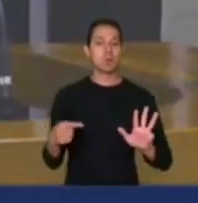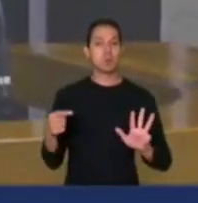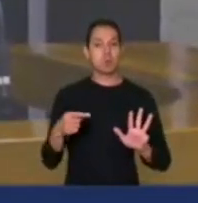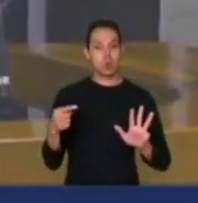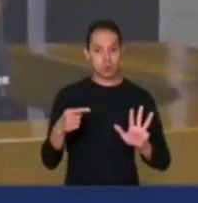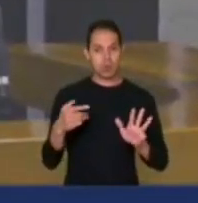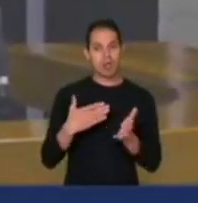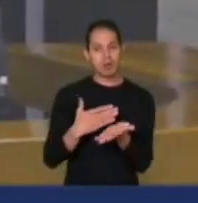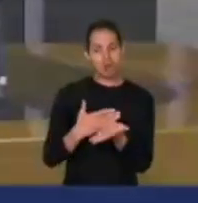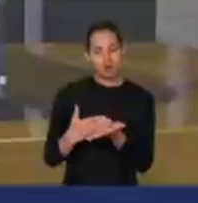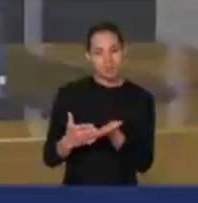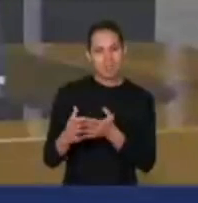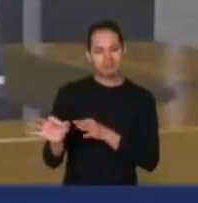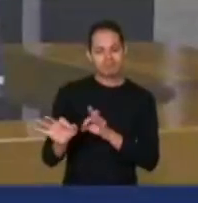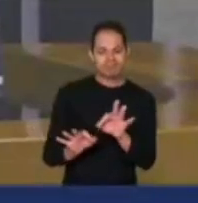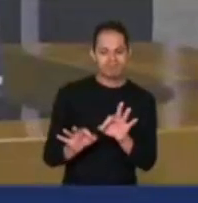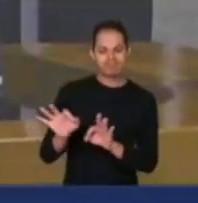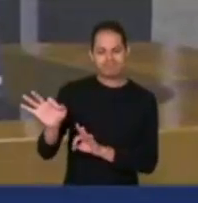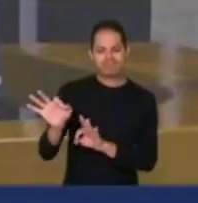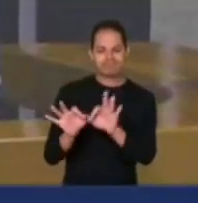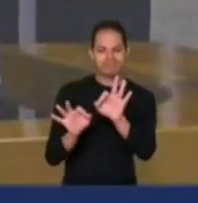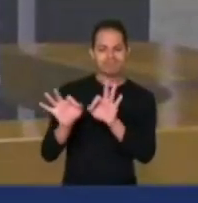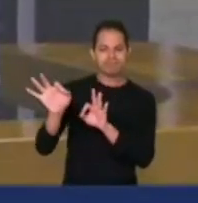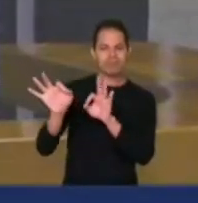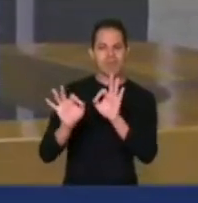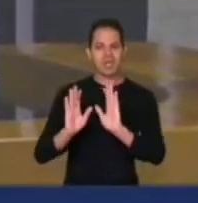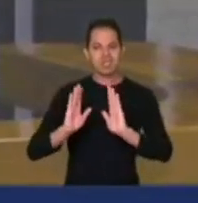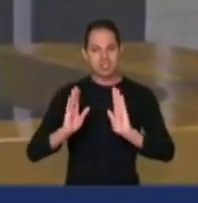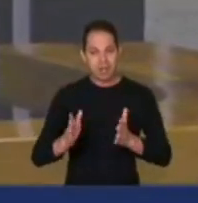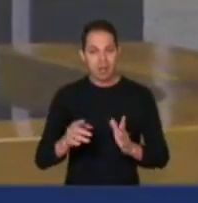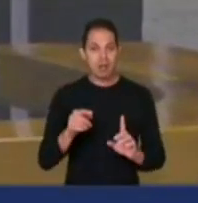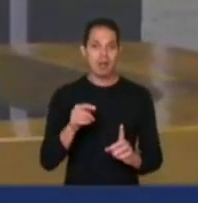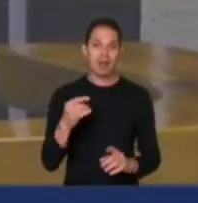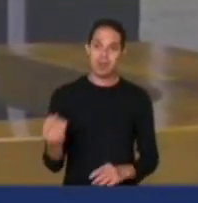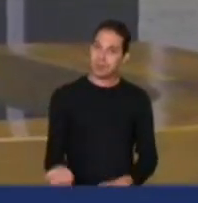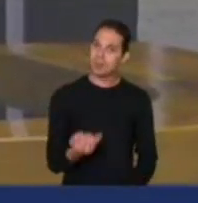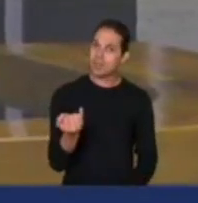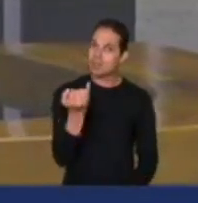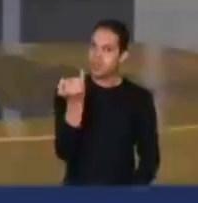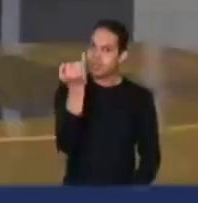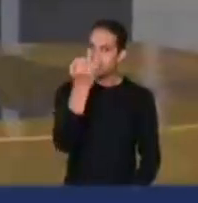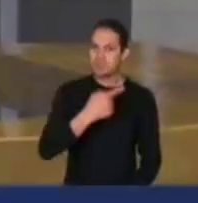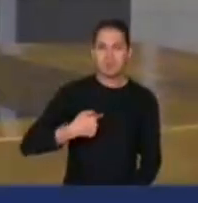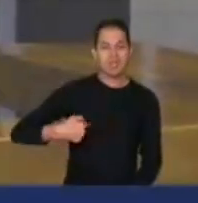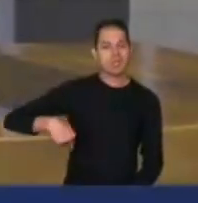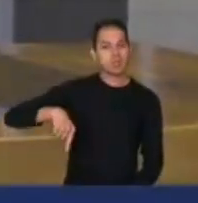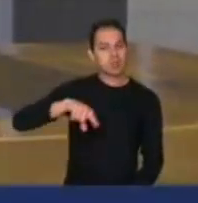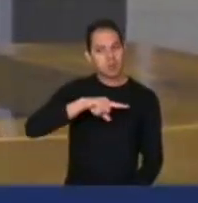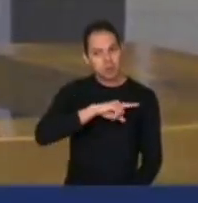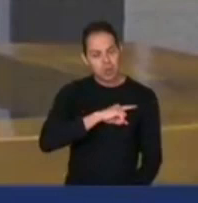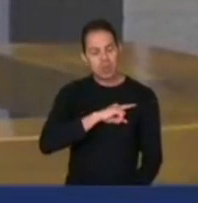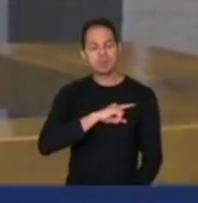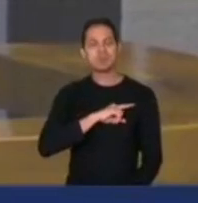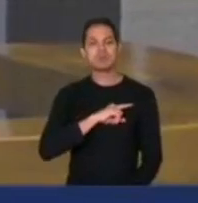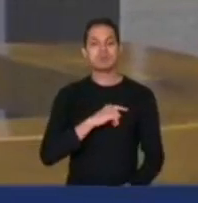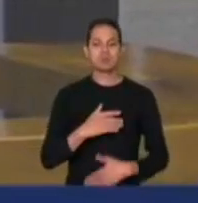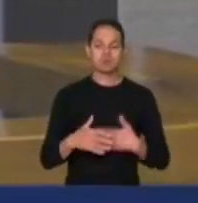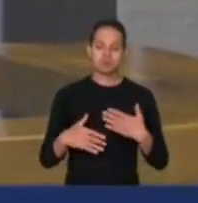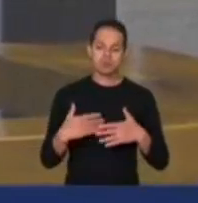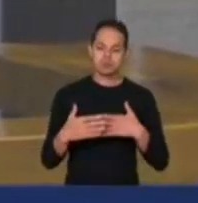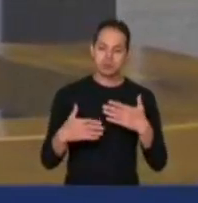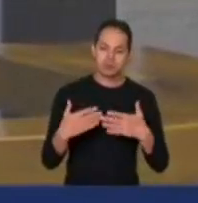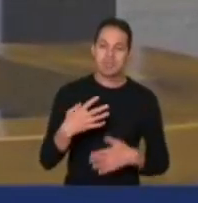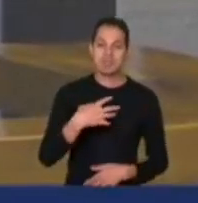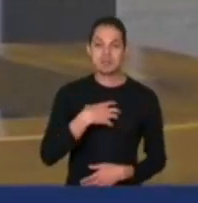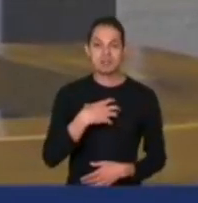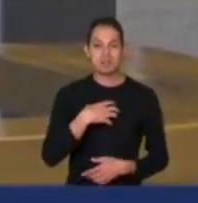começa a edificar, começa a construir. E isto é fundamental para a gente dar consequência ao sentimento e à